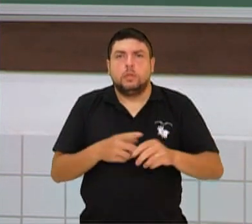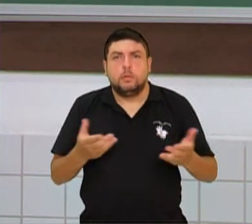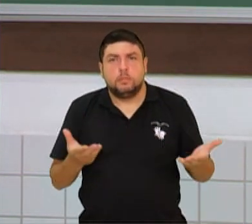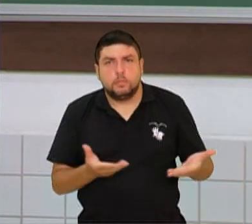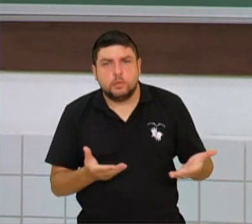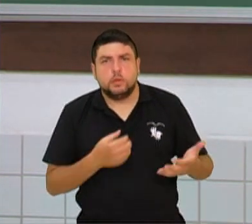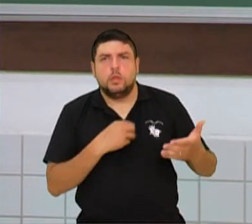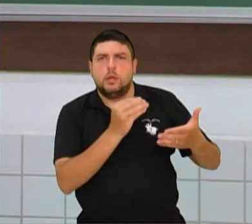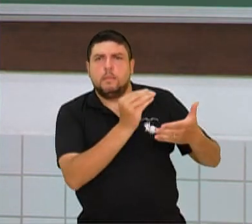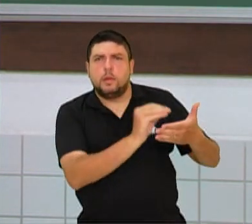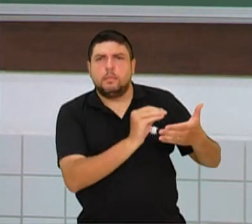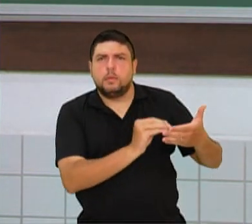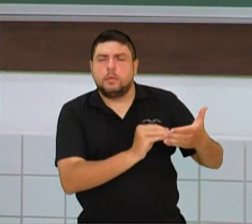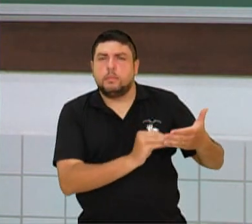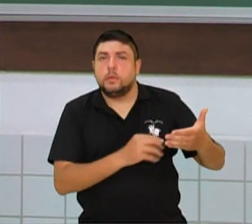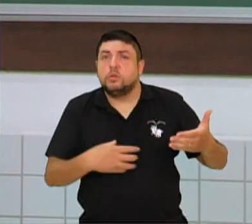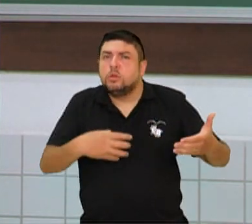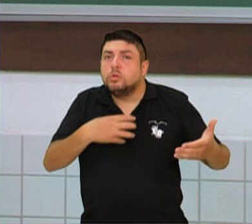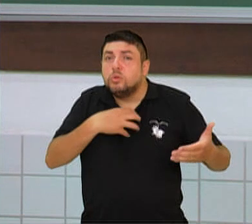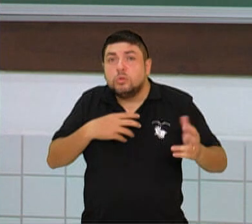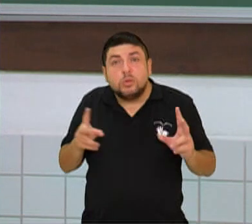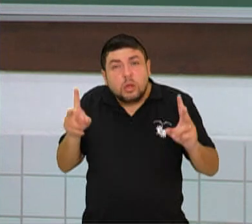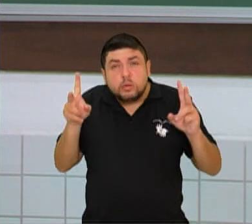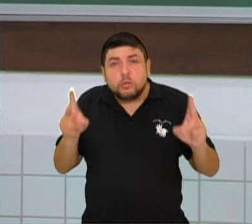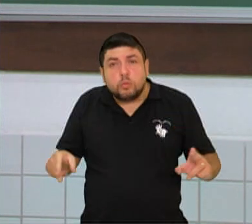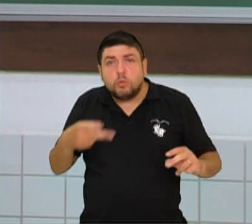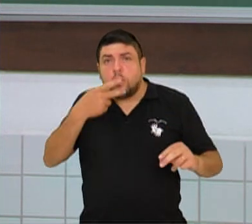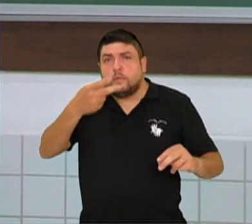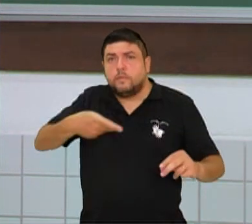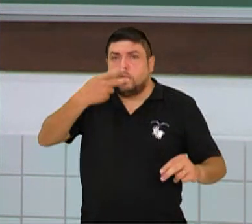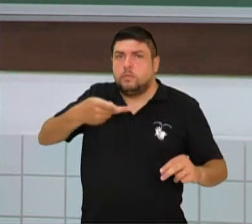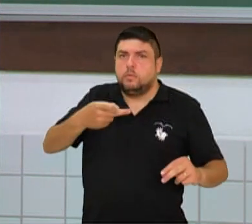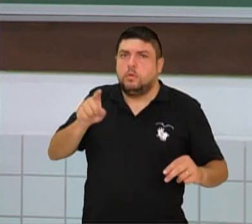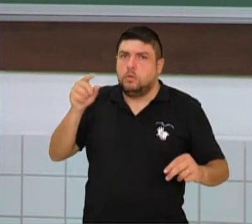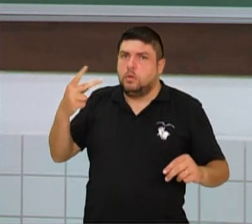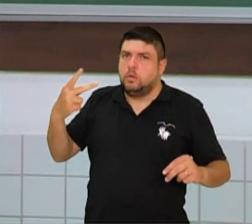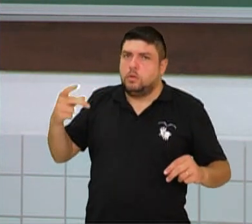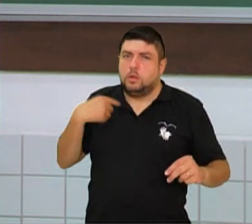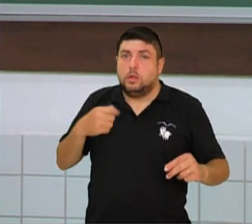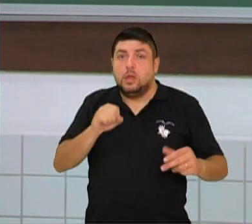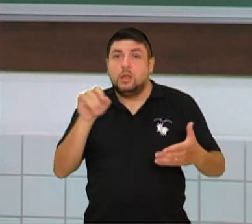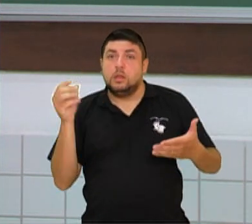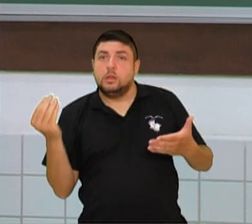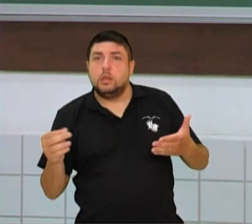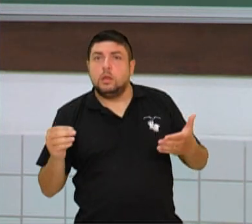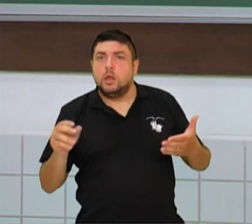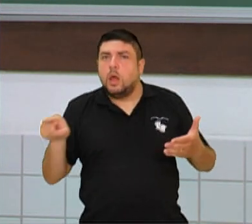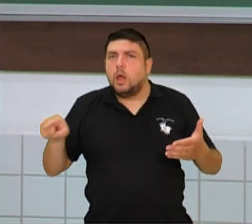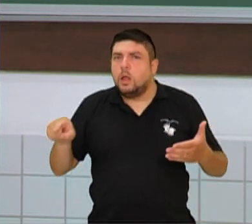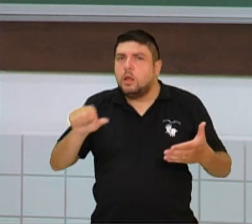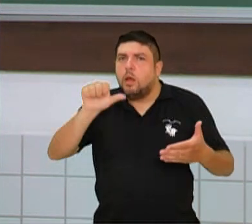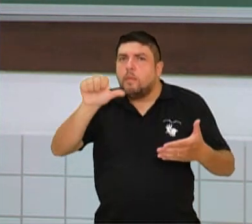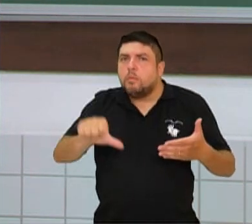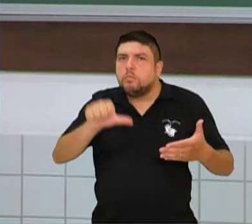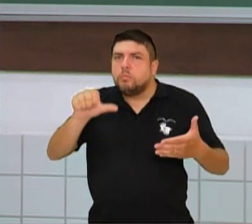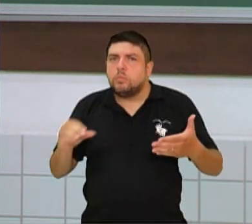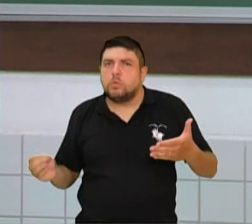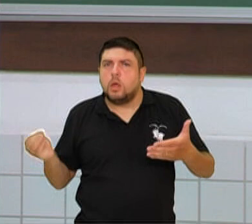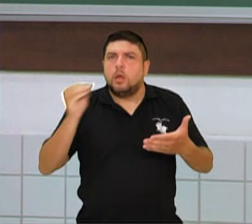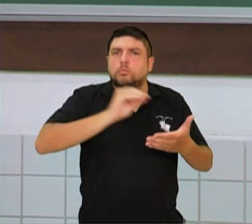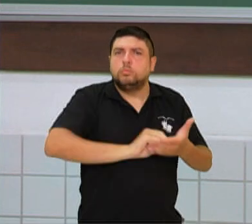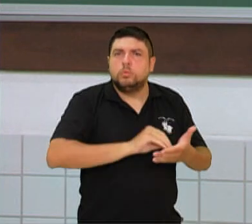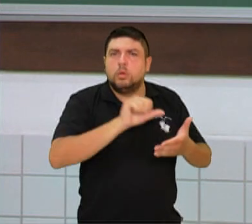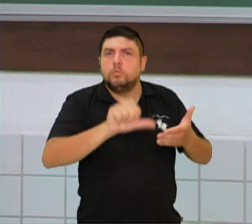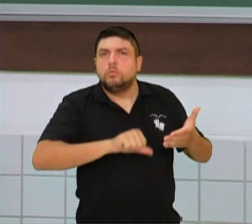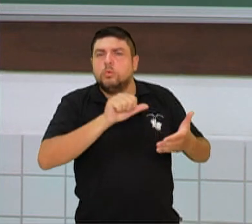falando do jeitinho que ele falou. Então não é mudado, porque senão passa a ser daí o discurso